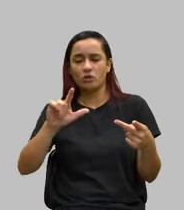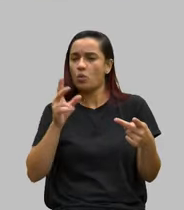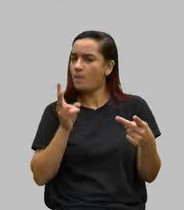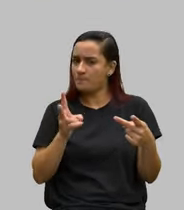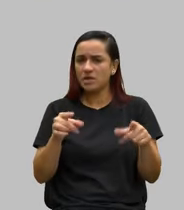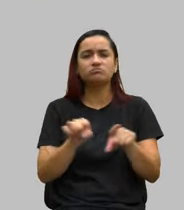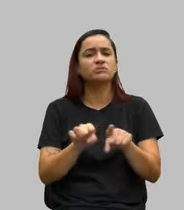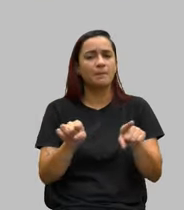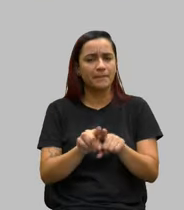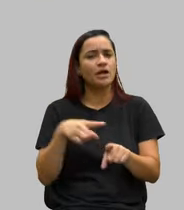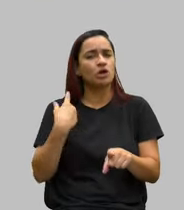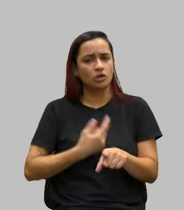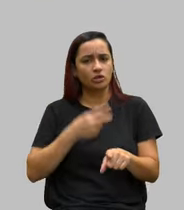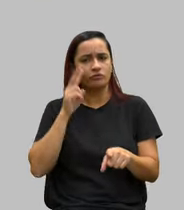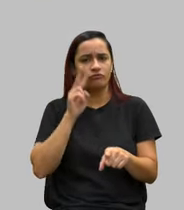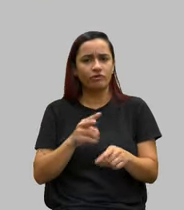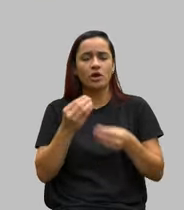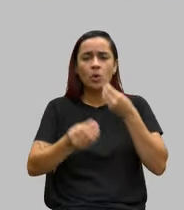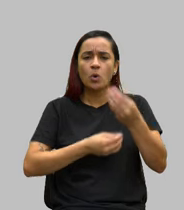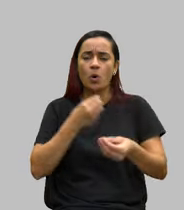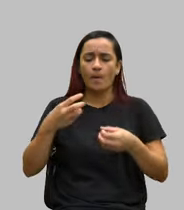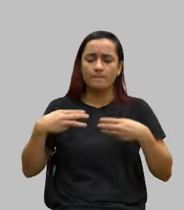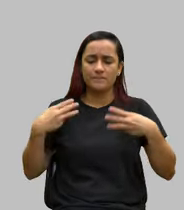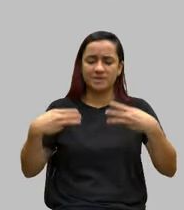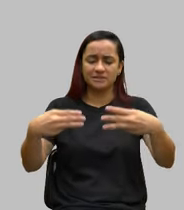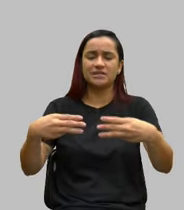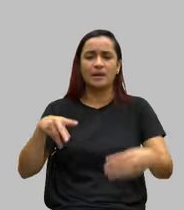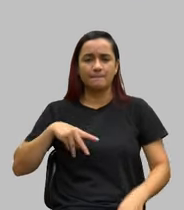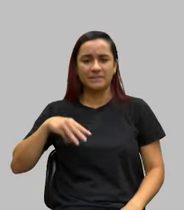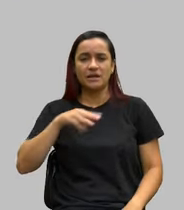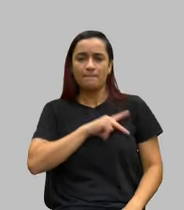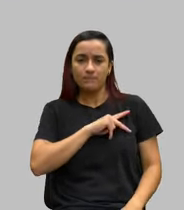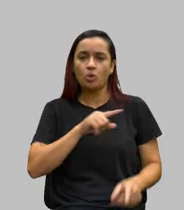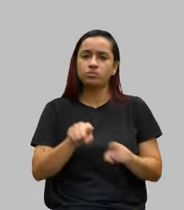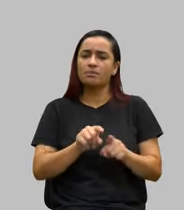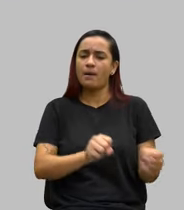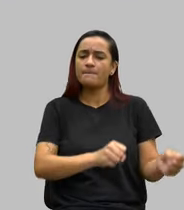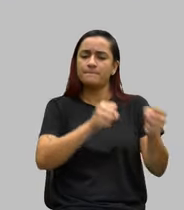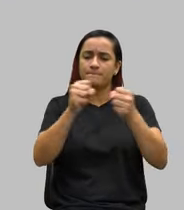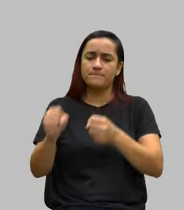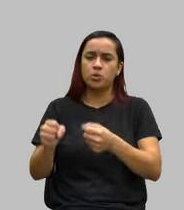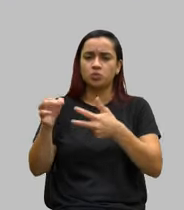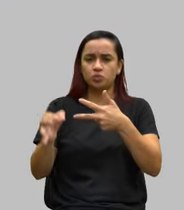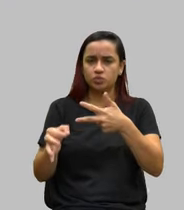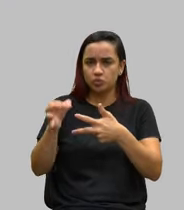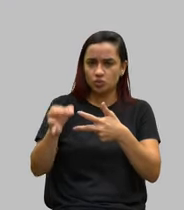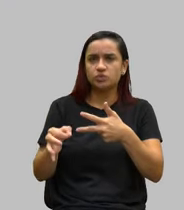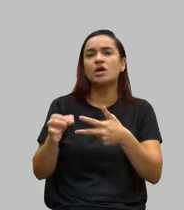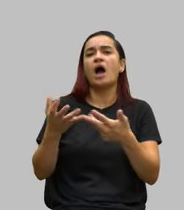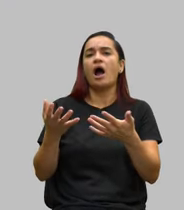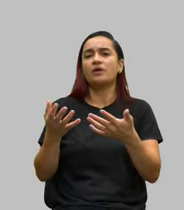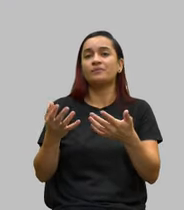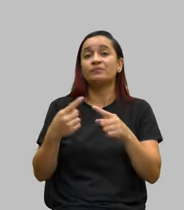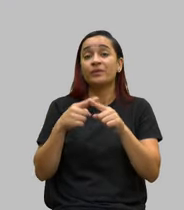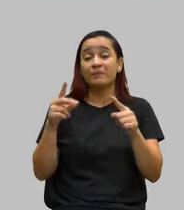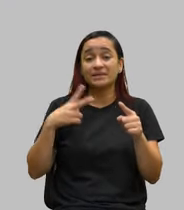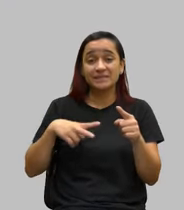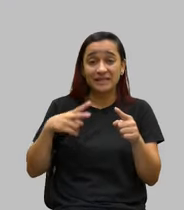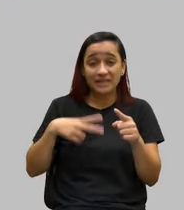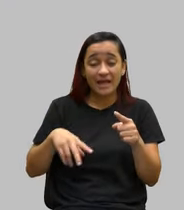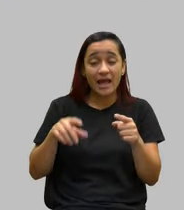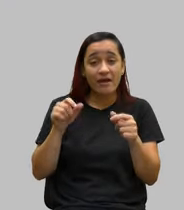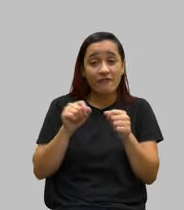Ministério Público com o poder judiciário Mas quem fica realmente com a batata quente na mão né